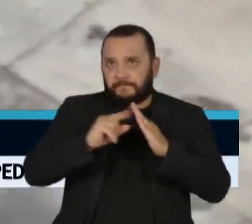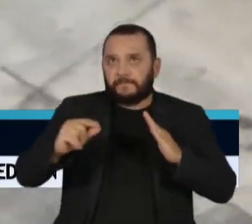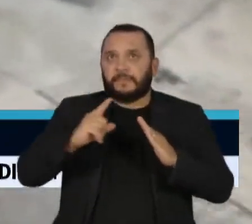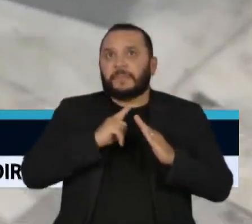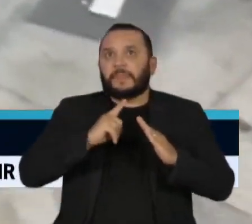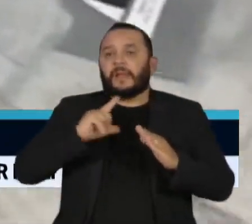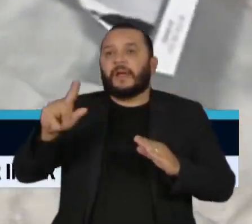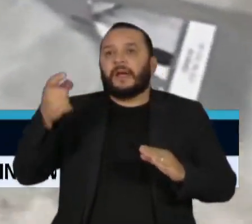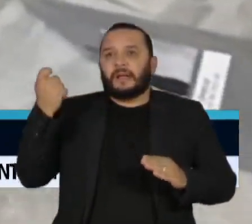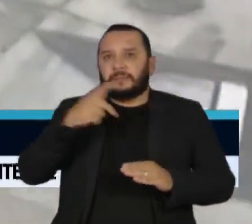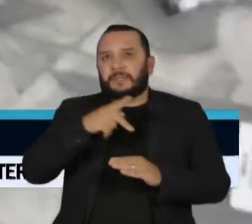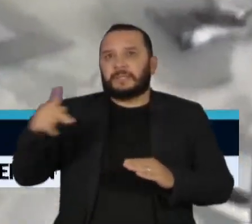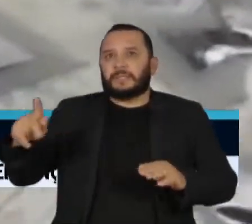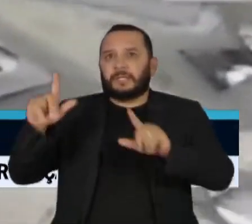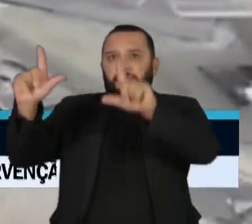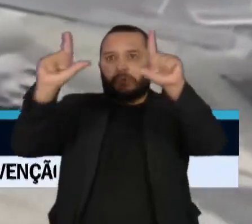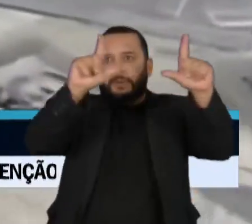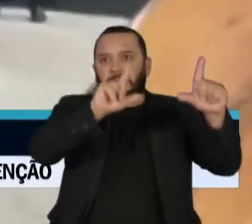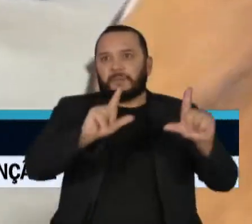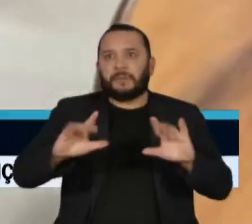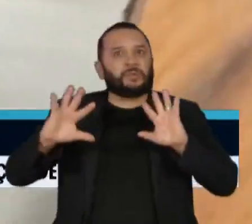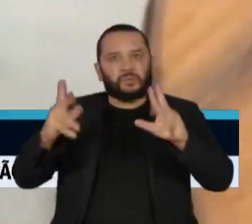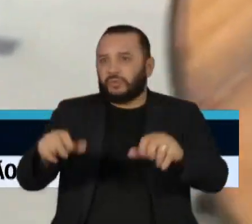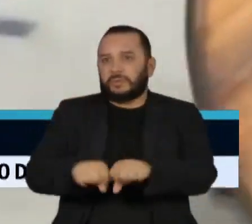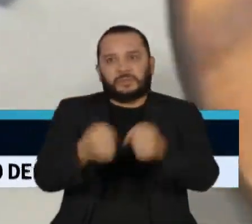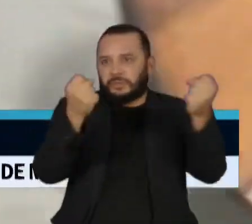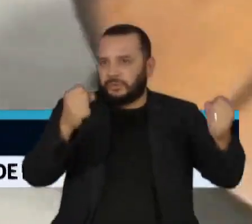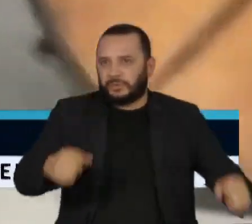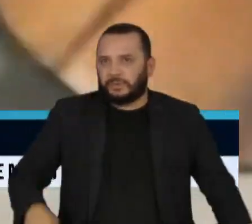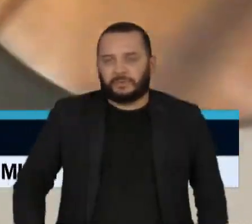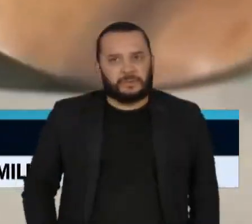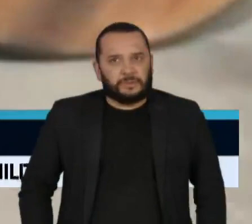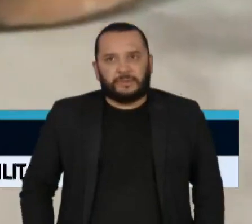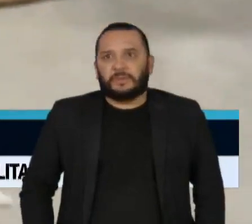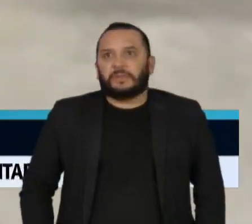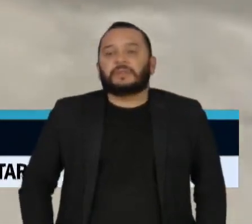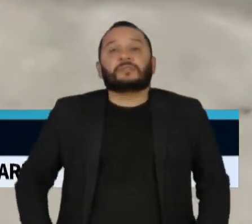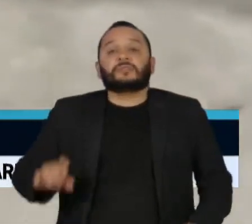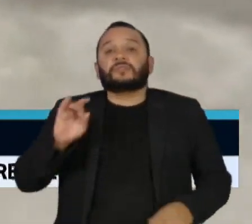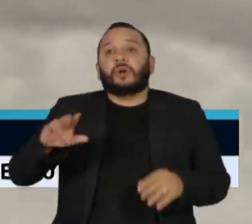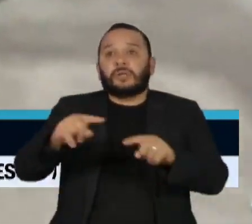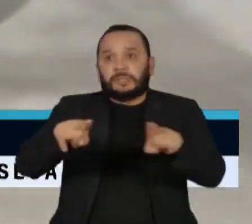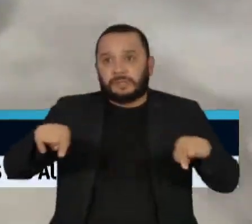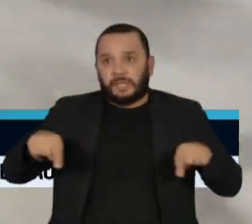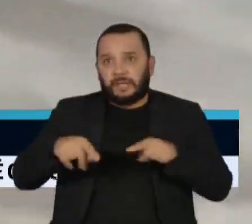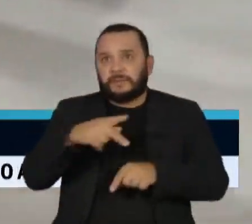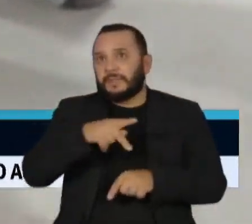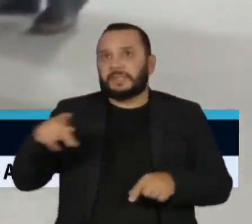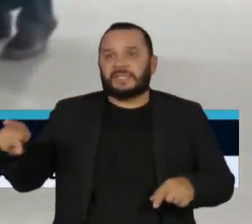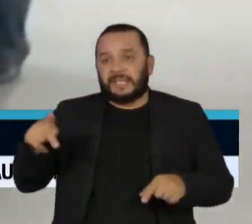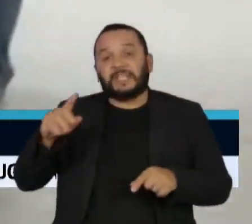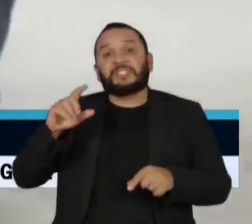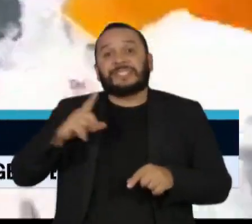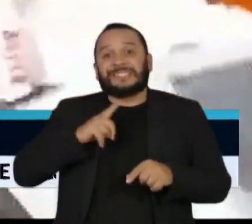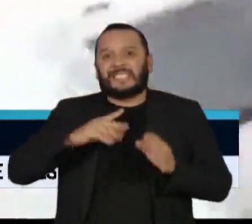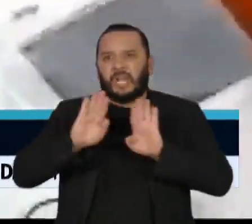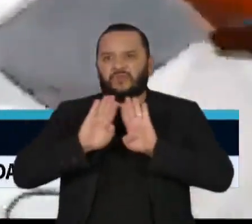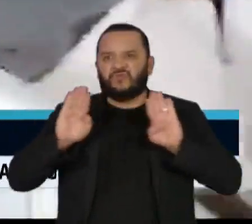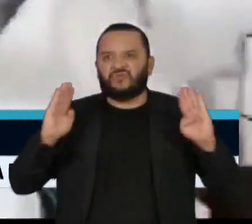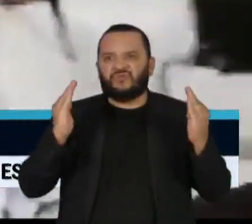de ex-presidentes foi completamente destruída. Só o gabinete da presidência, que é blindado, escapou da ação